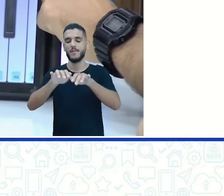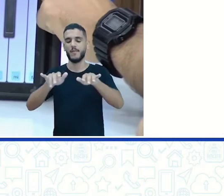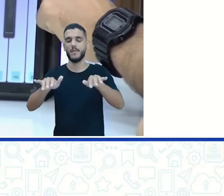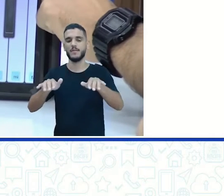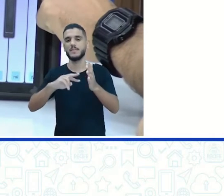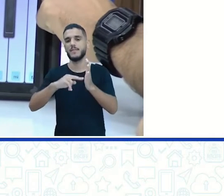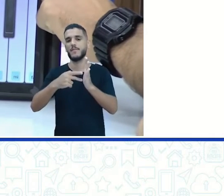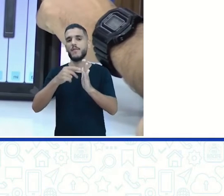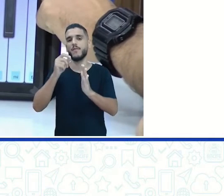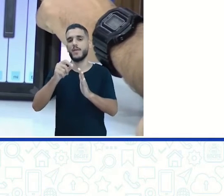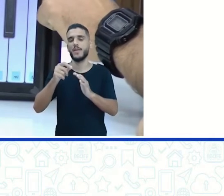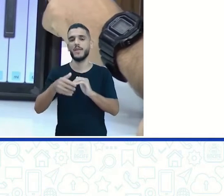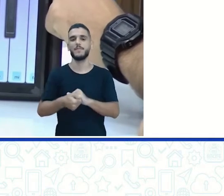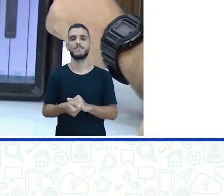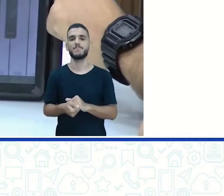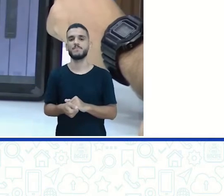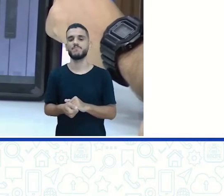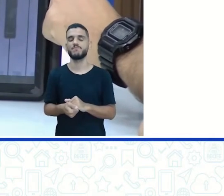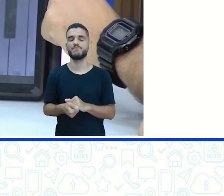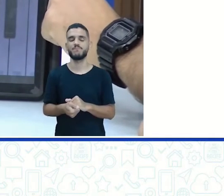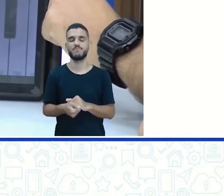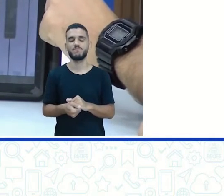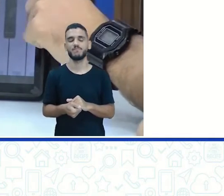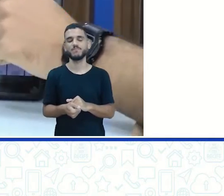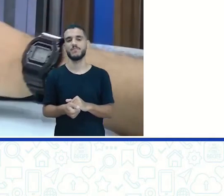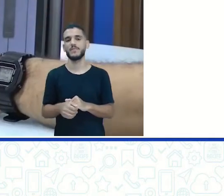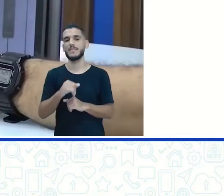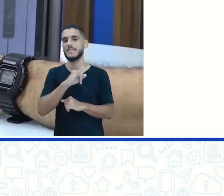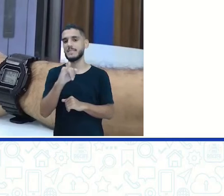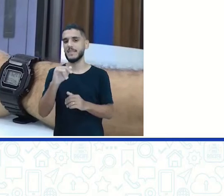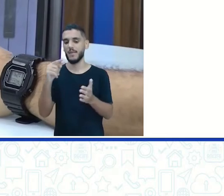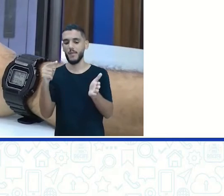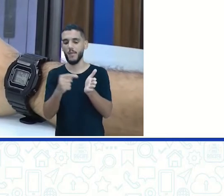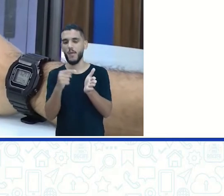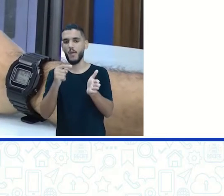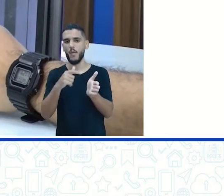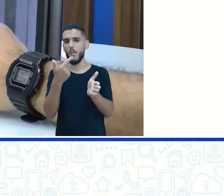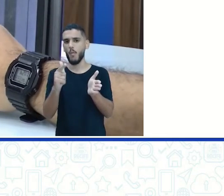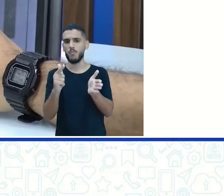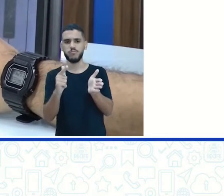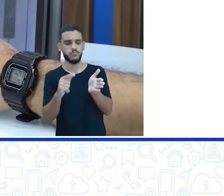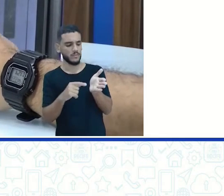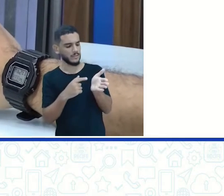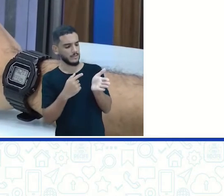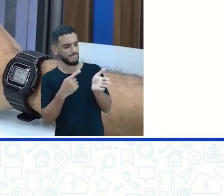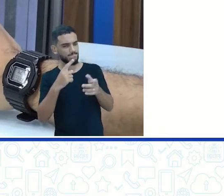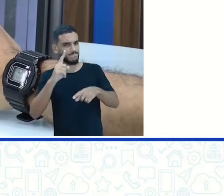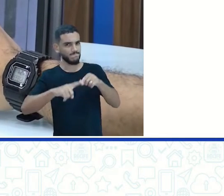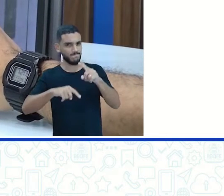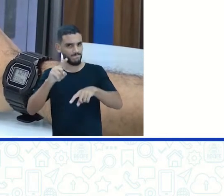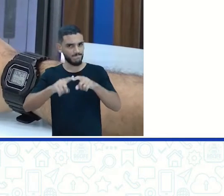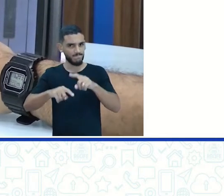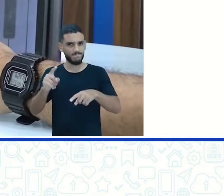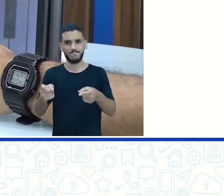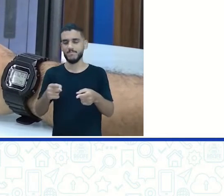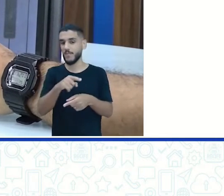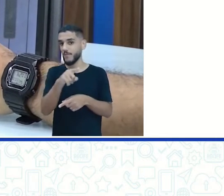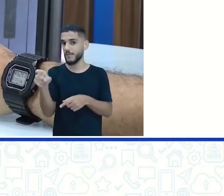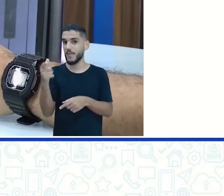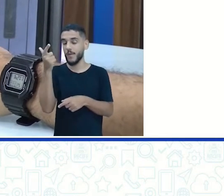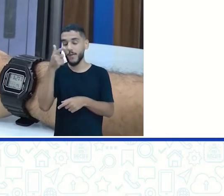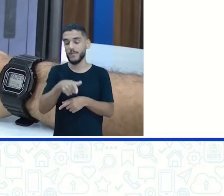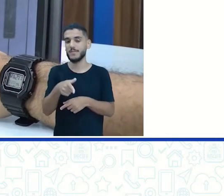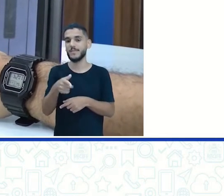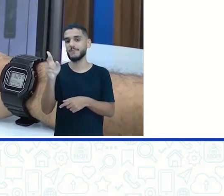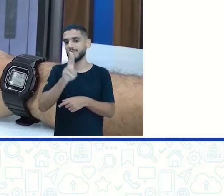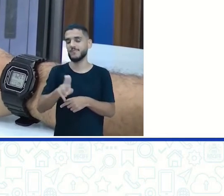está sendo tocado por um piano. Mas se vocês clicarem, existem outras opções de instrumentos que a